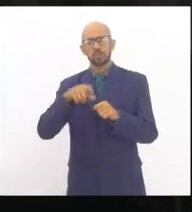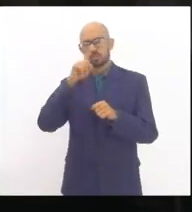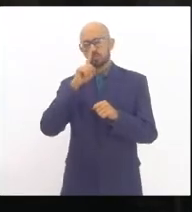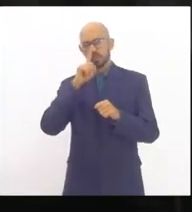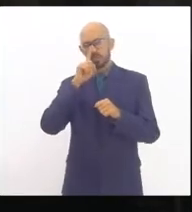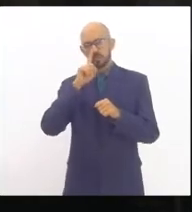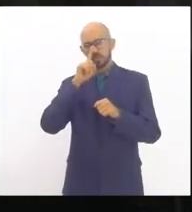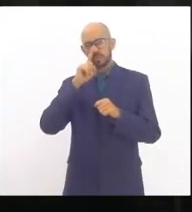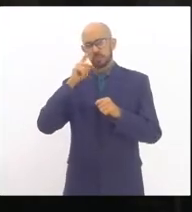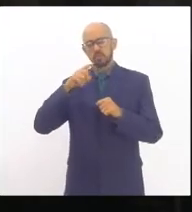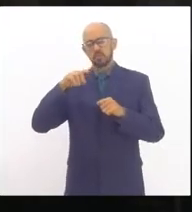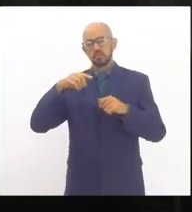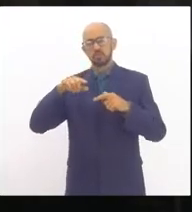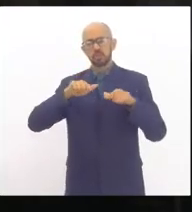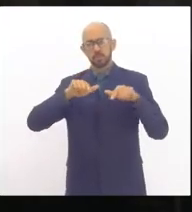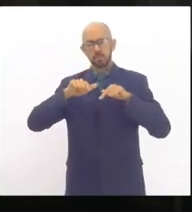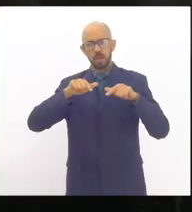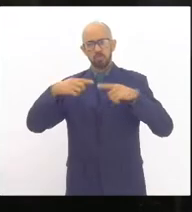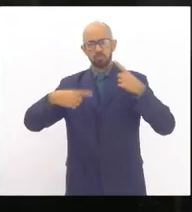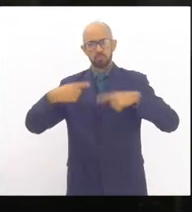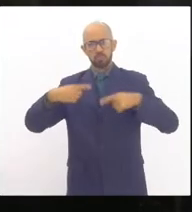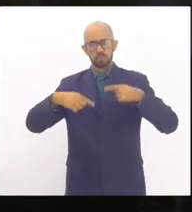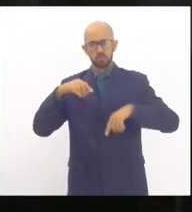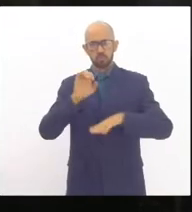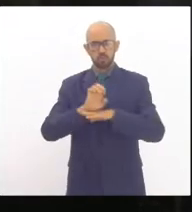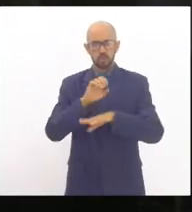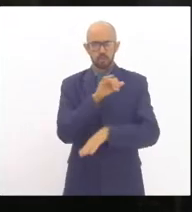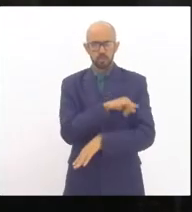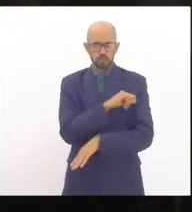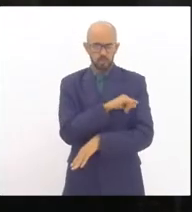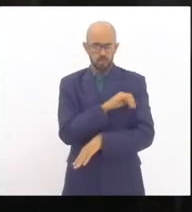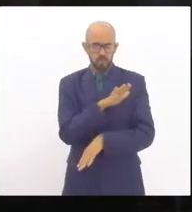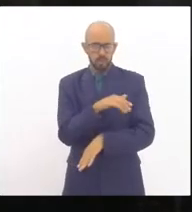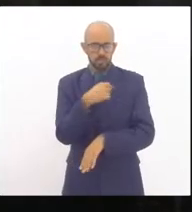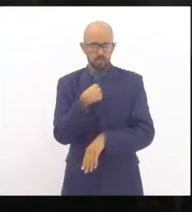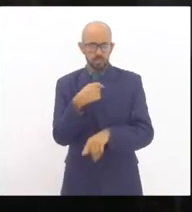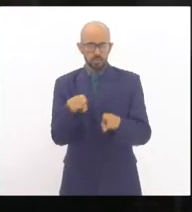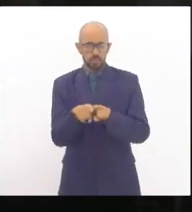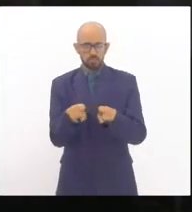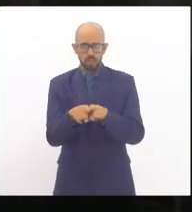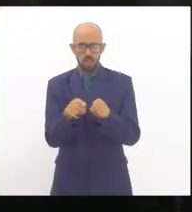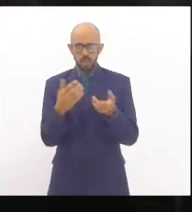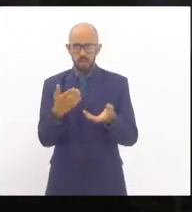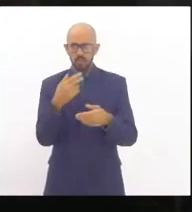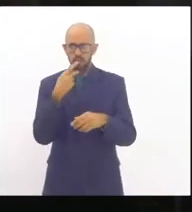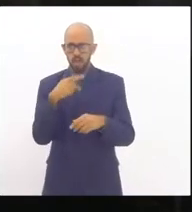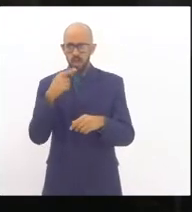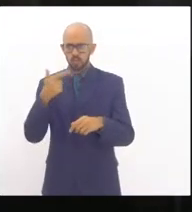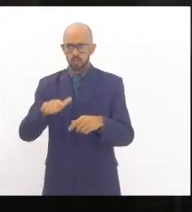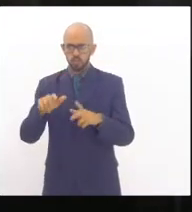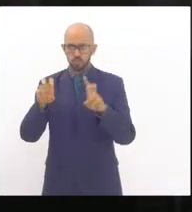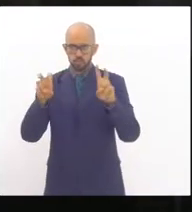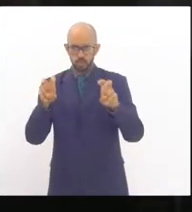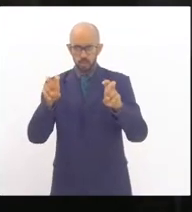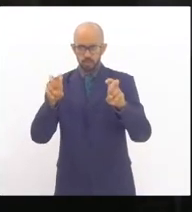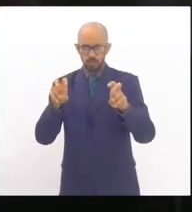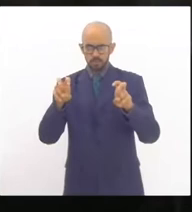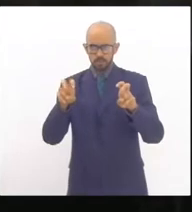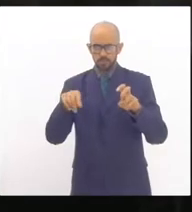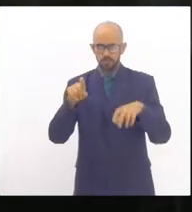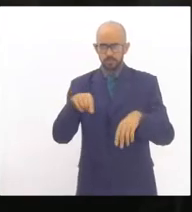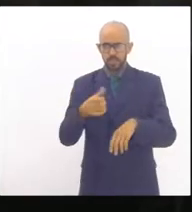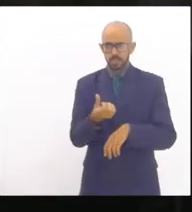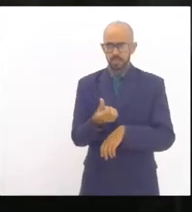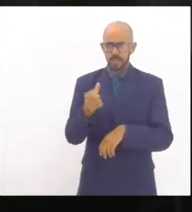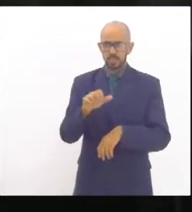política no estado do Rio de Janeiro mas eu Deputado Luiz Paulo pego também falar de outro tema falar aqui do dia